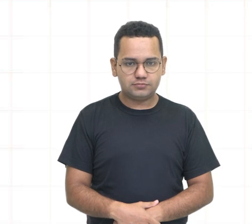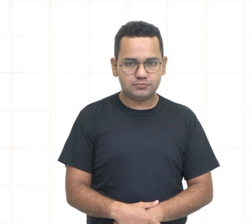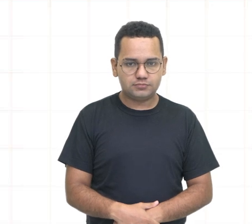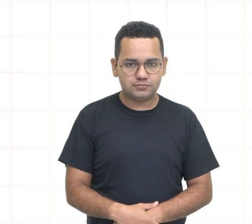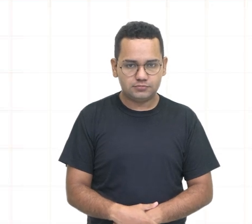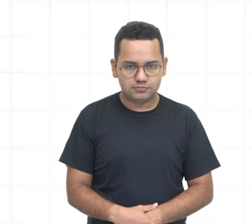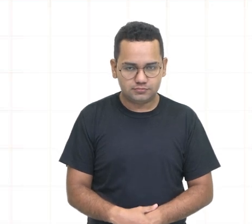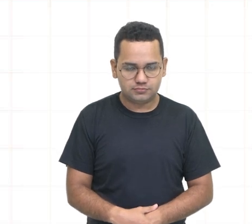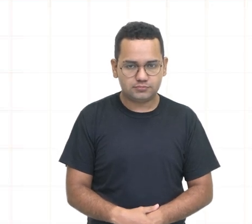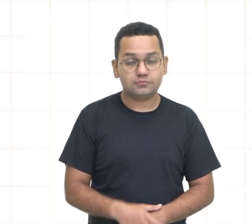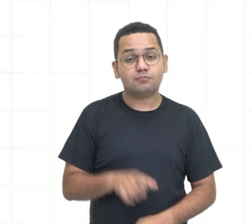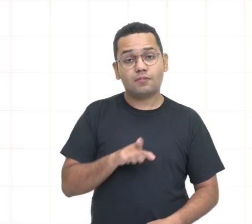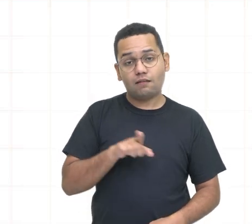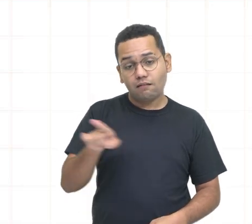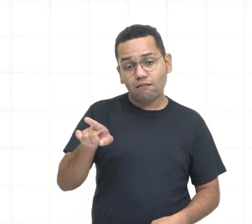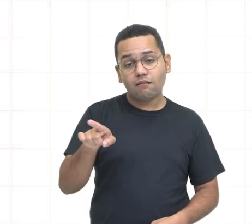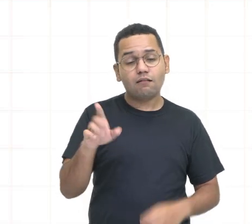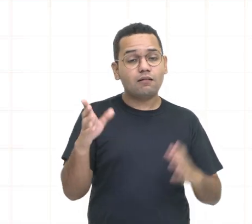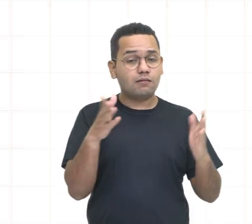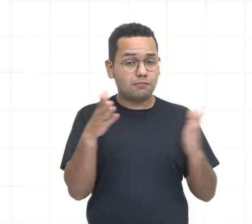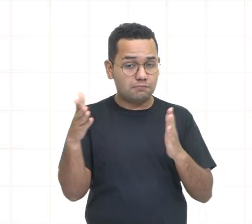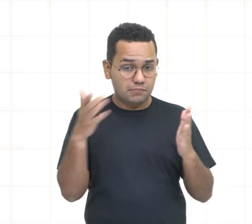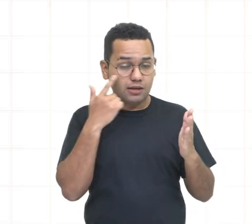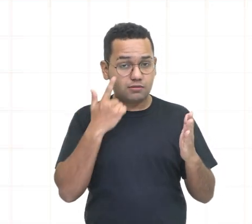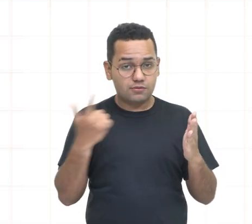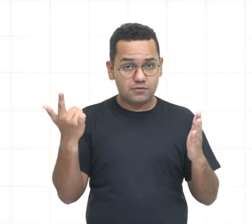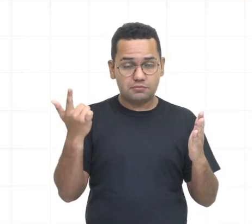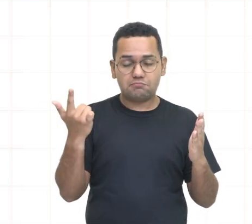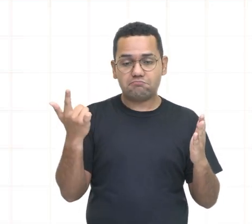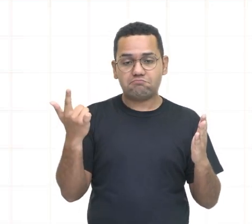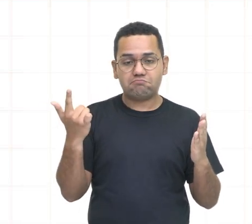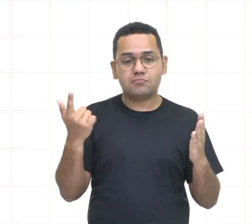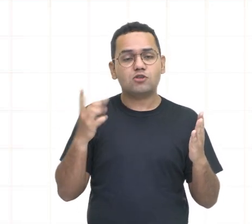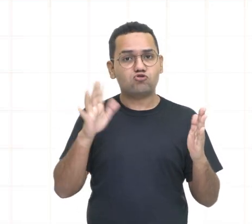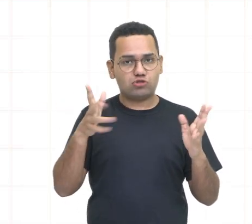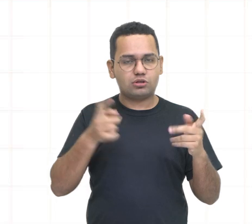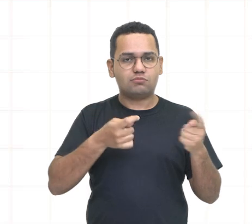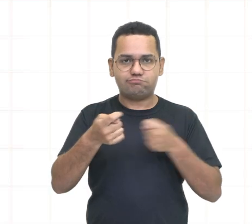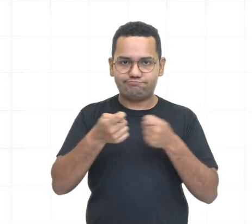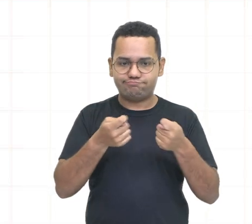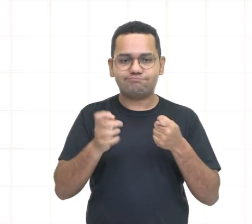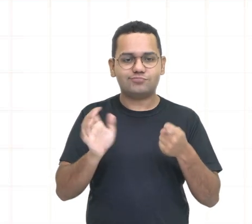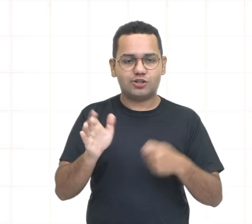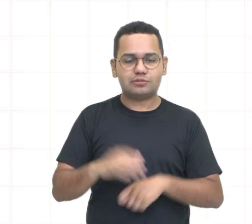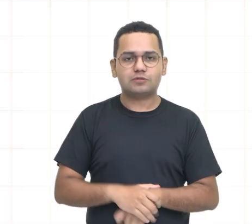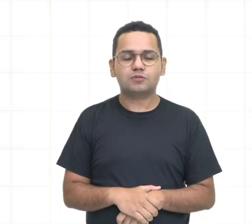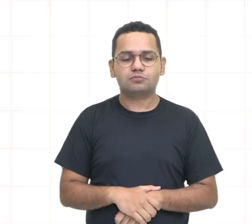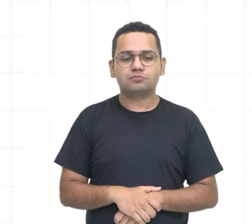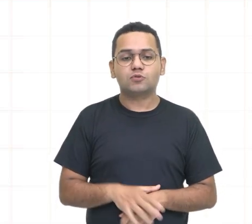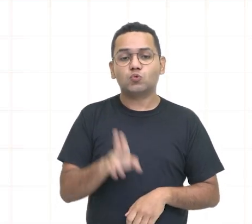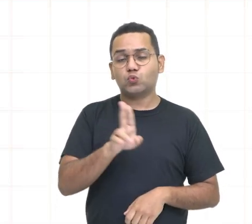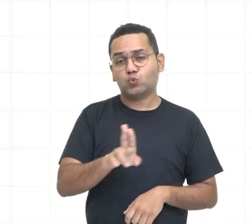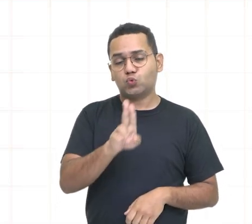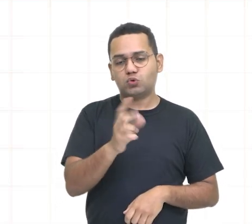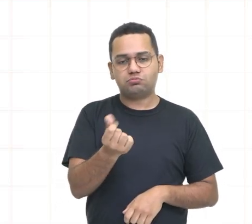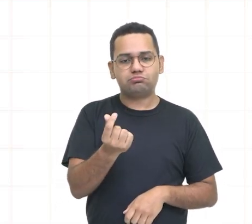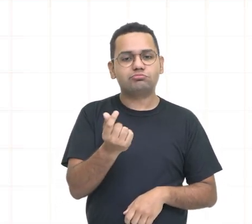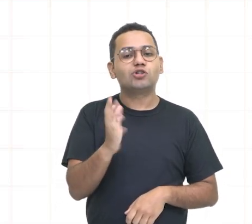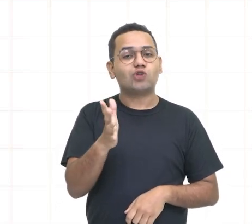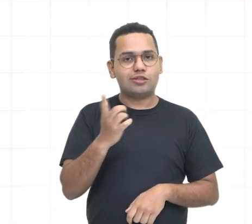98. E é um período já de estabilização econômica, né? O Plano Real consegue controlar a